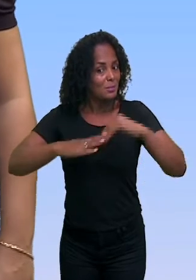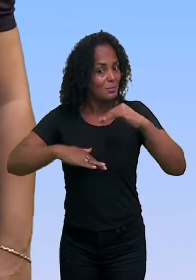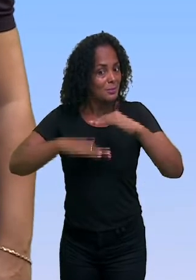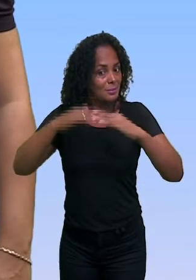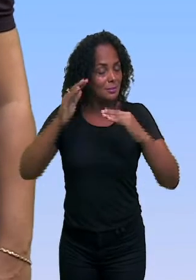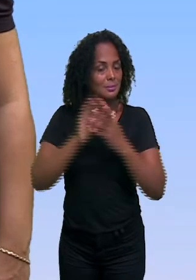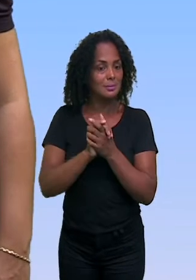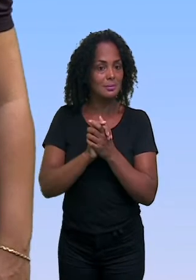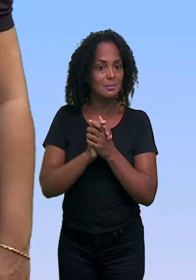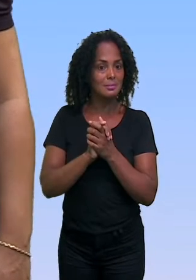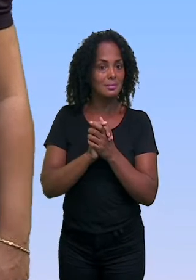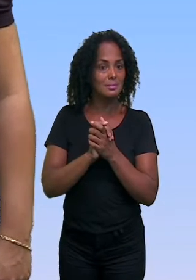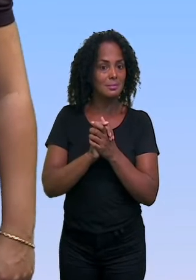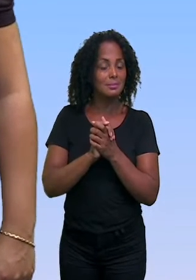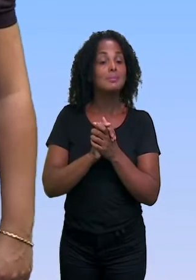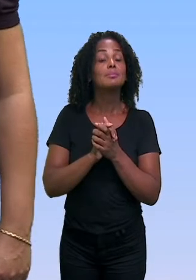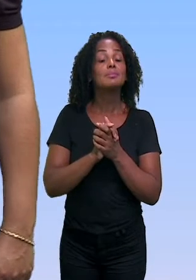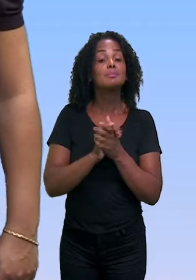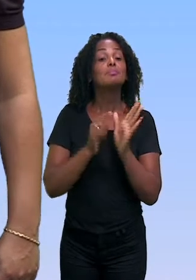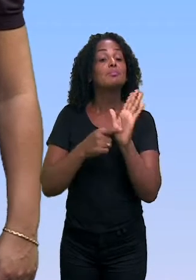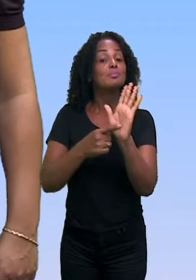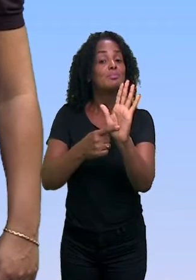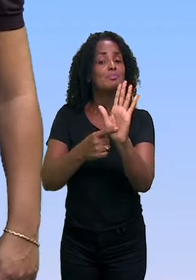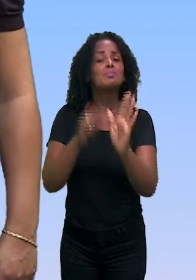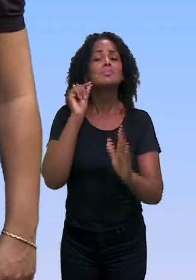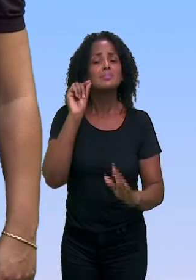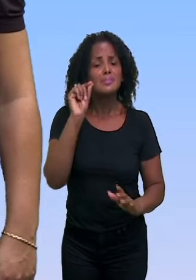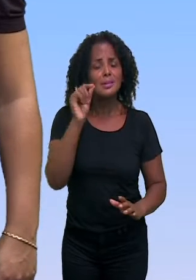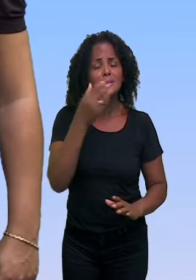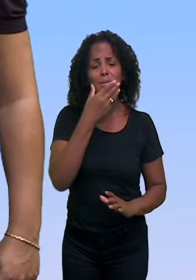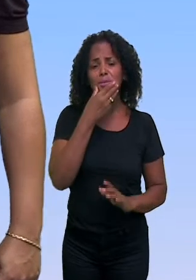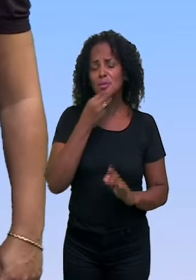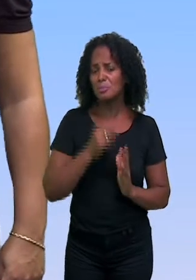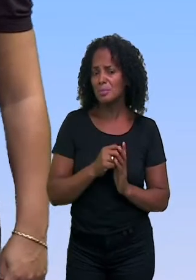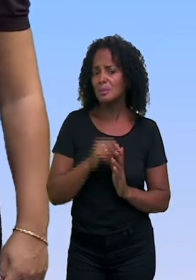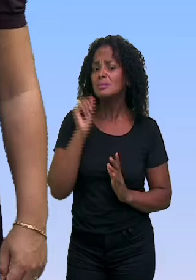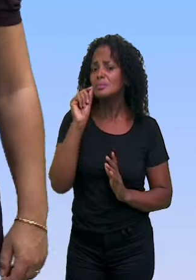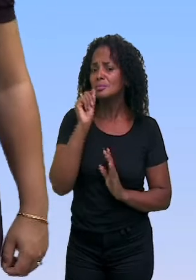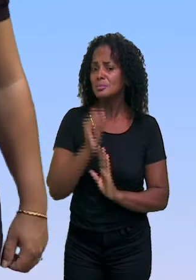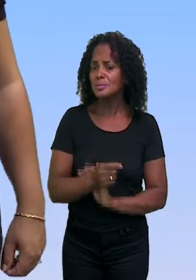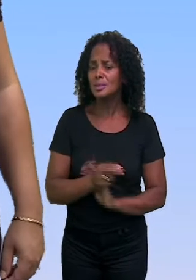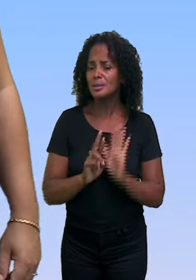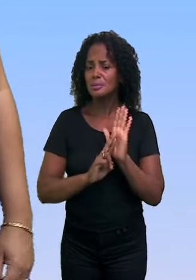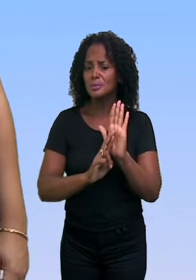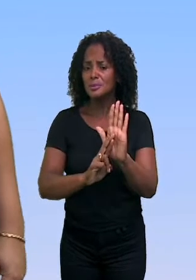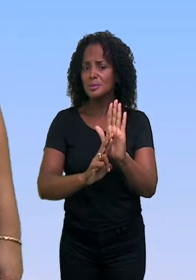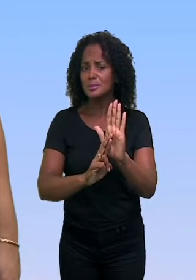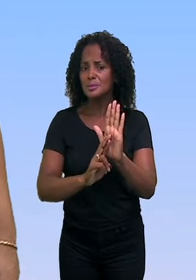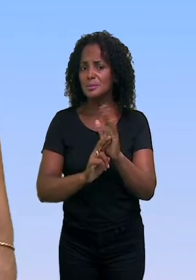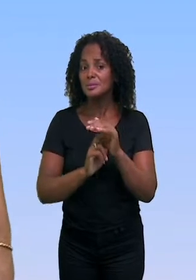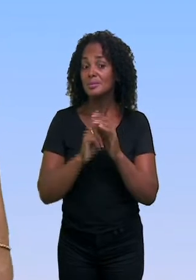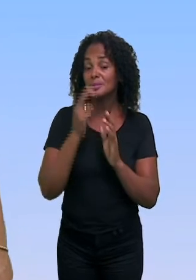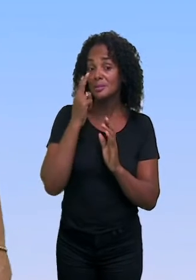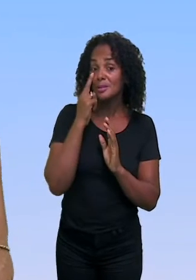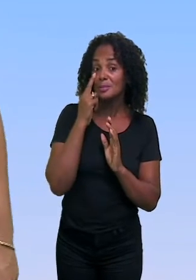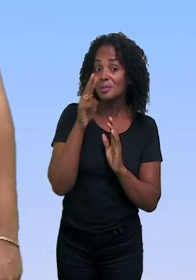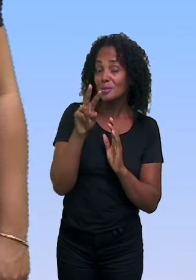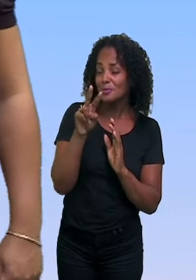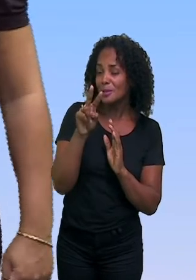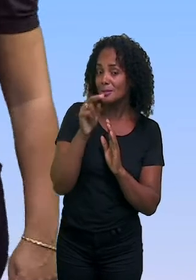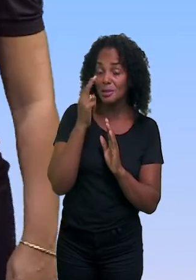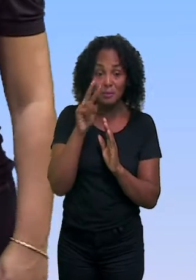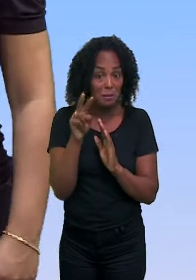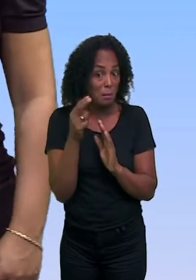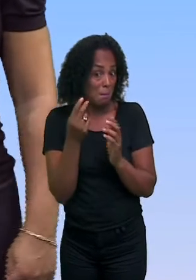Oi e essa daí de quem é esse homem está representando olha um sonzinho Silva Hero mani do